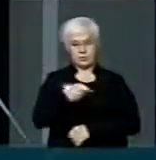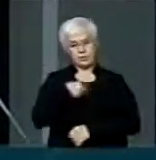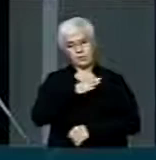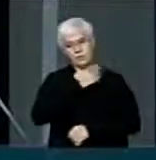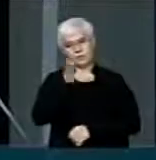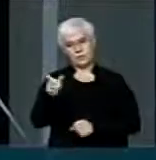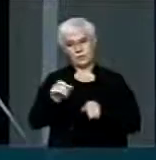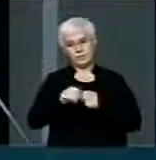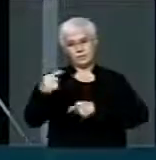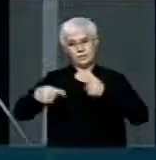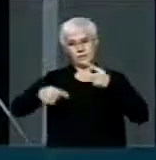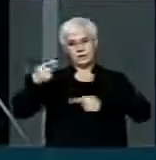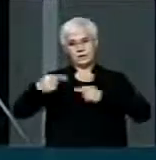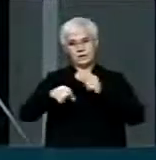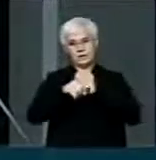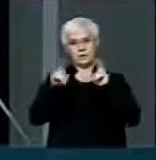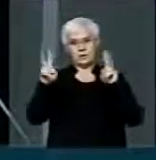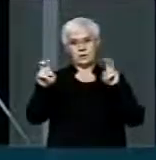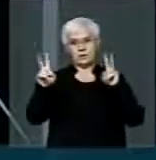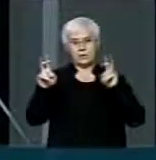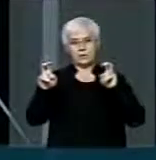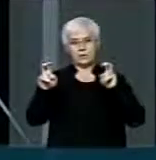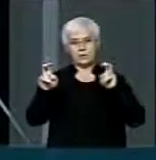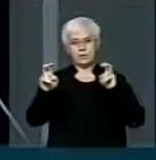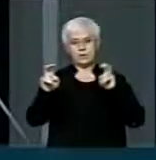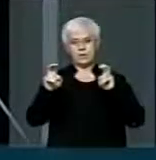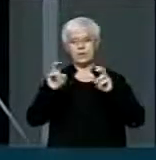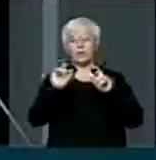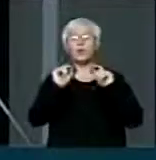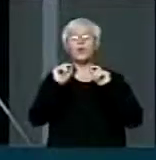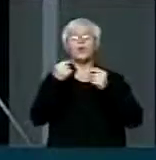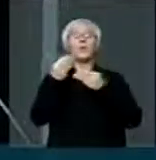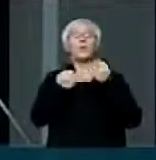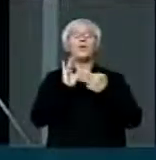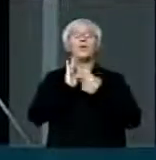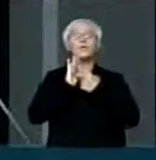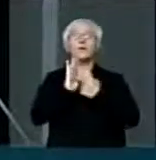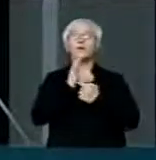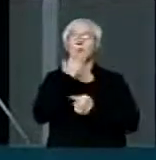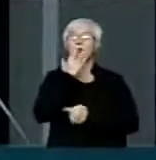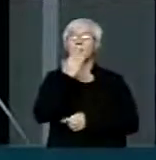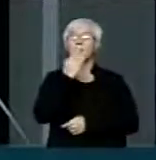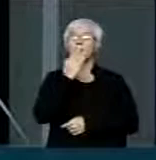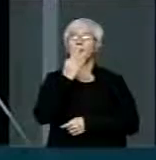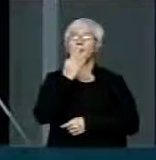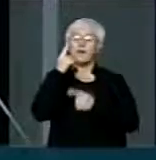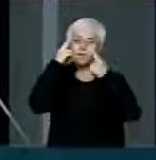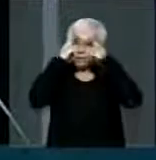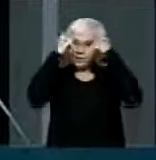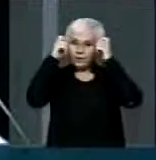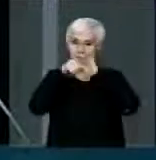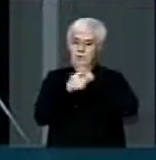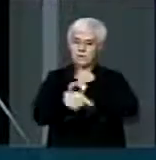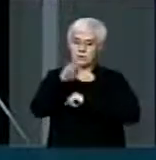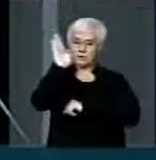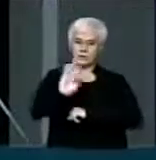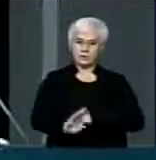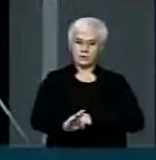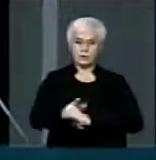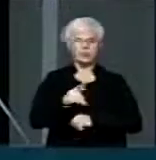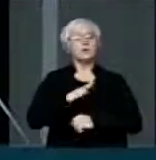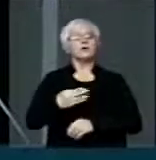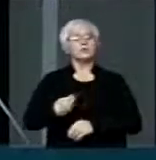um debate a respeito da cor da violência no Brasil. E lá estavam presentes